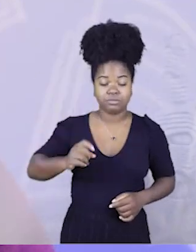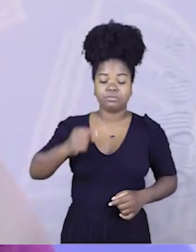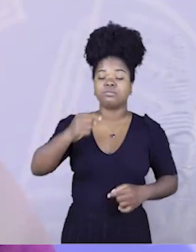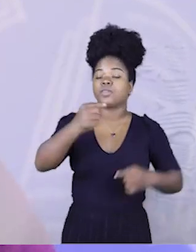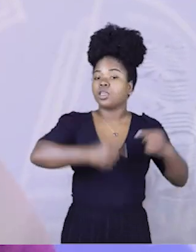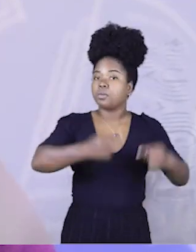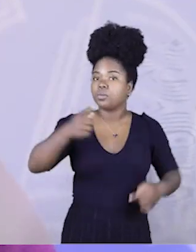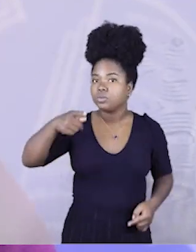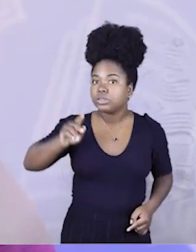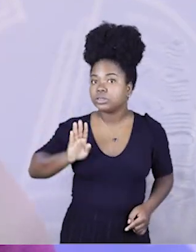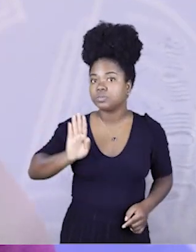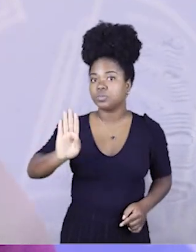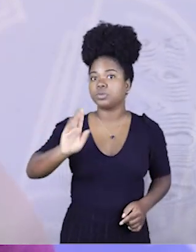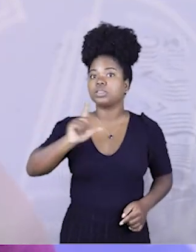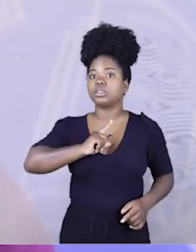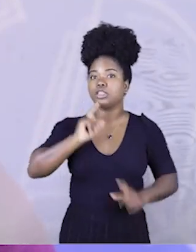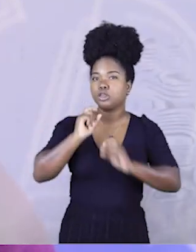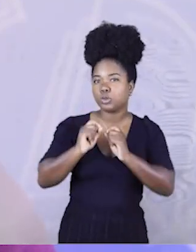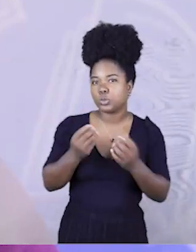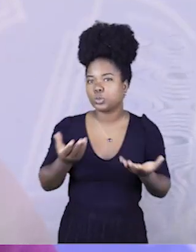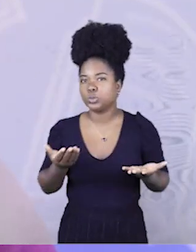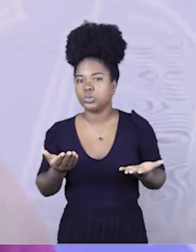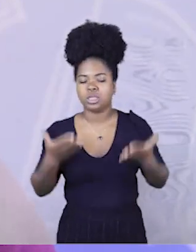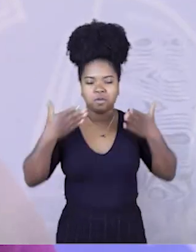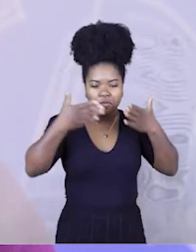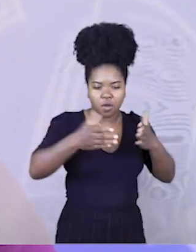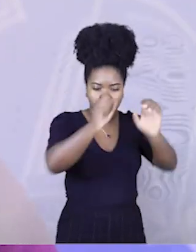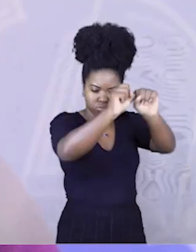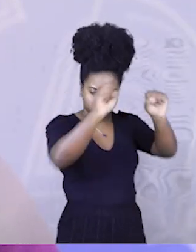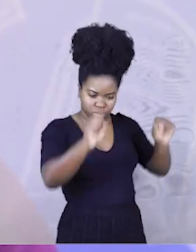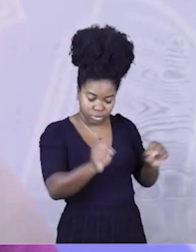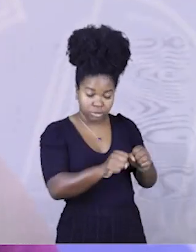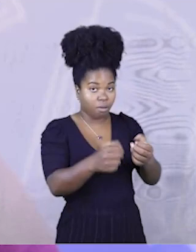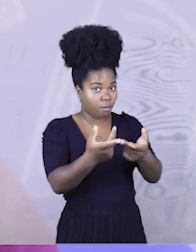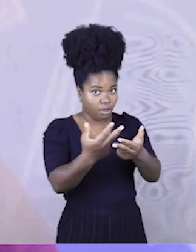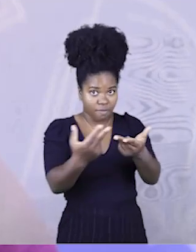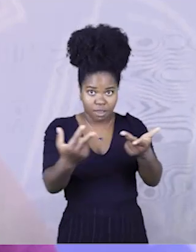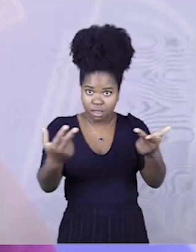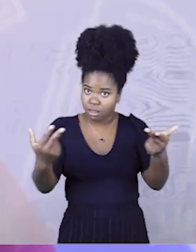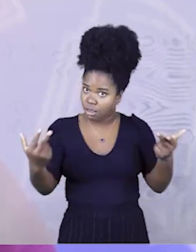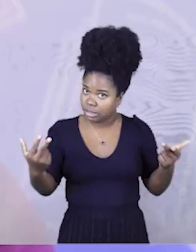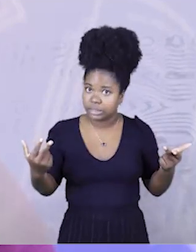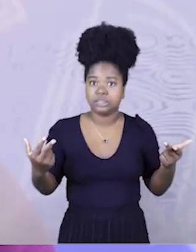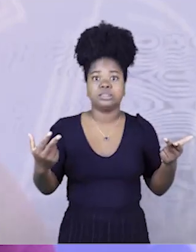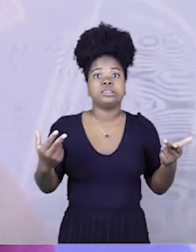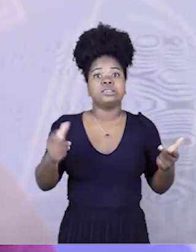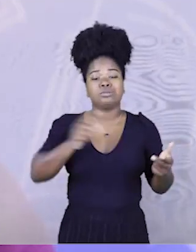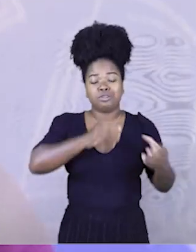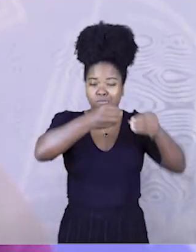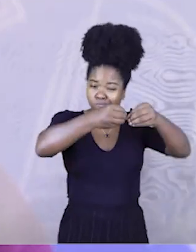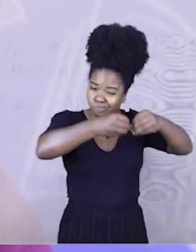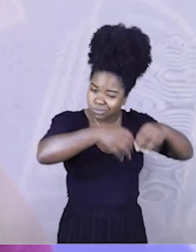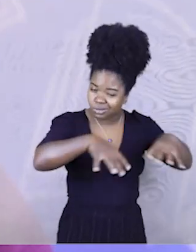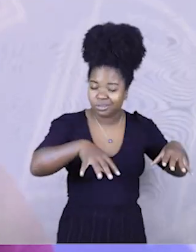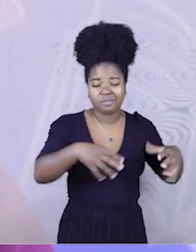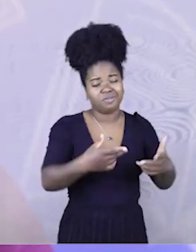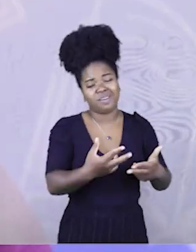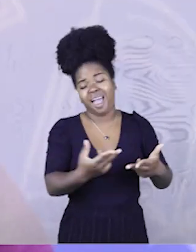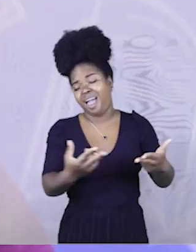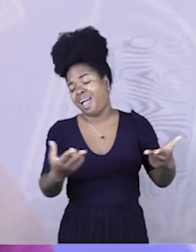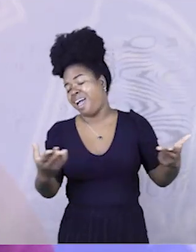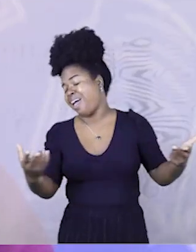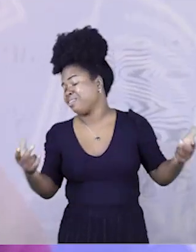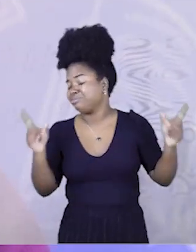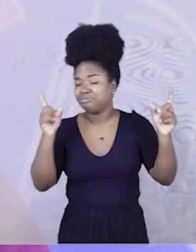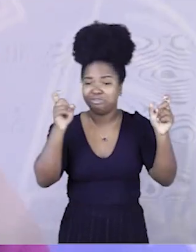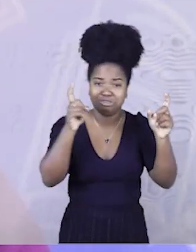políticas públicas, elas lidam com um parâmetro, né, de sistemas, então, com a desestruturação a nível nacional, foi bastante